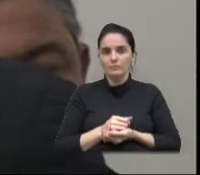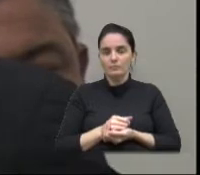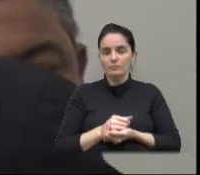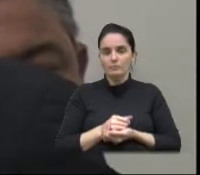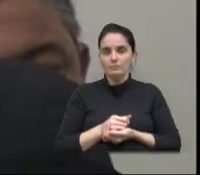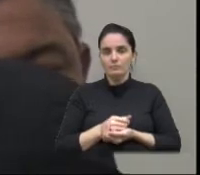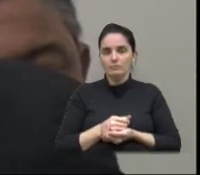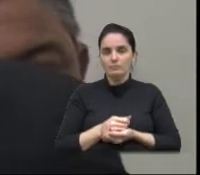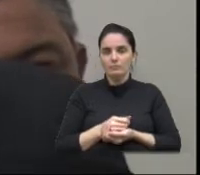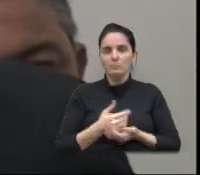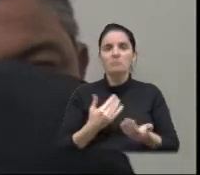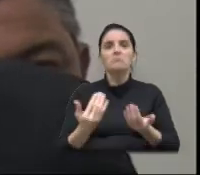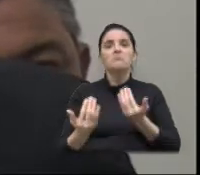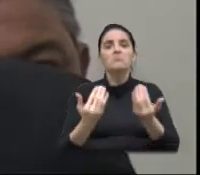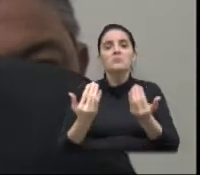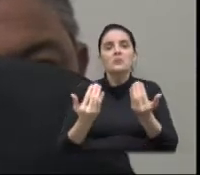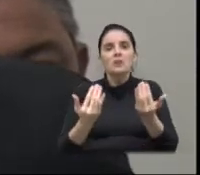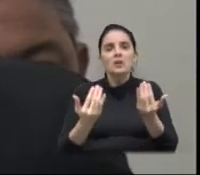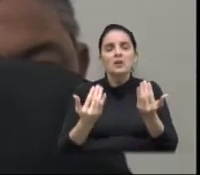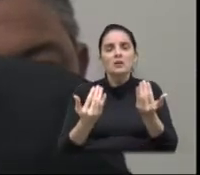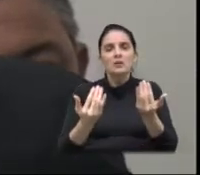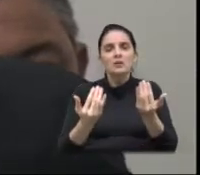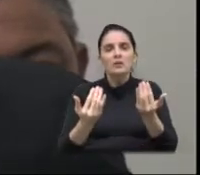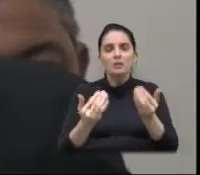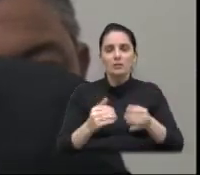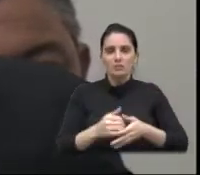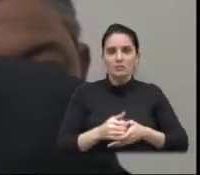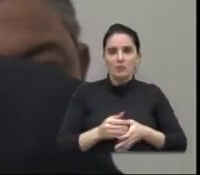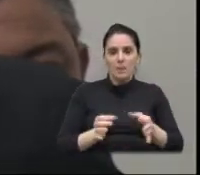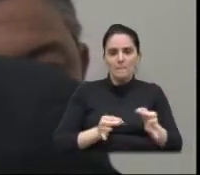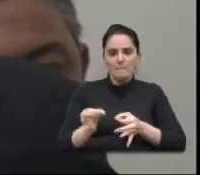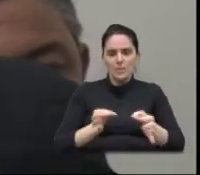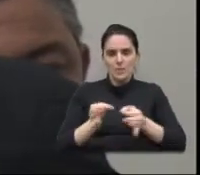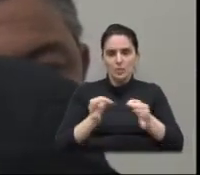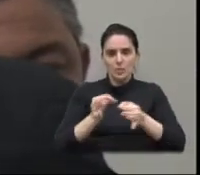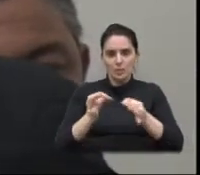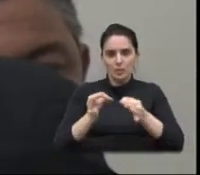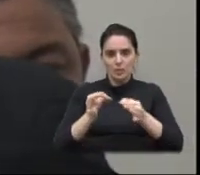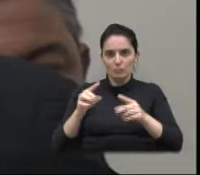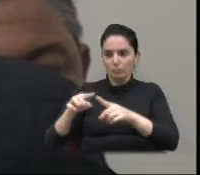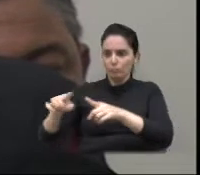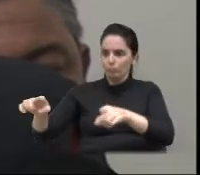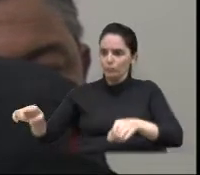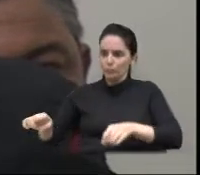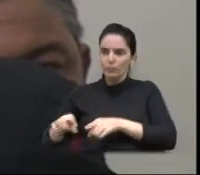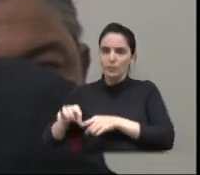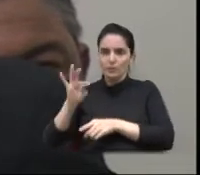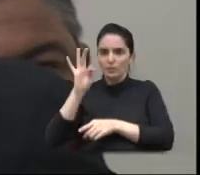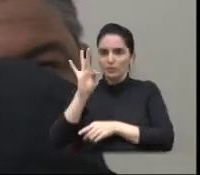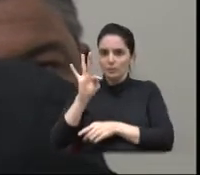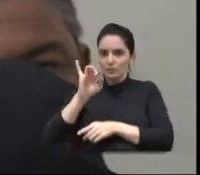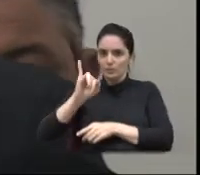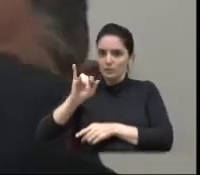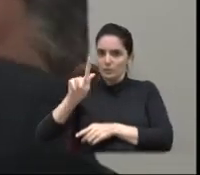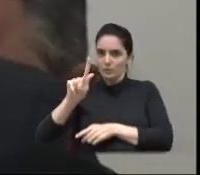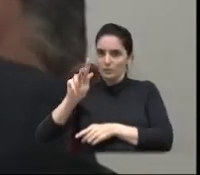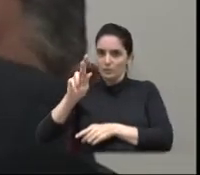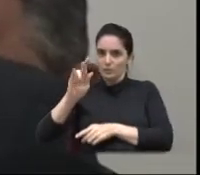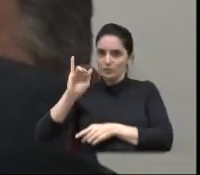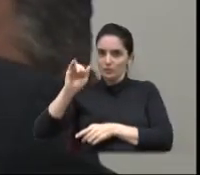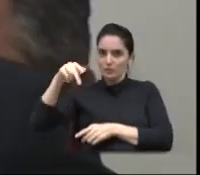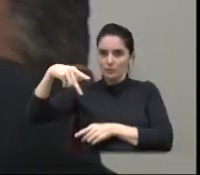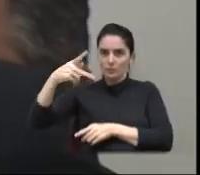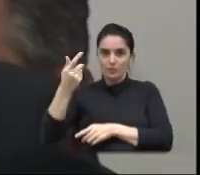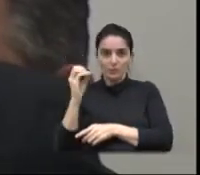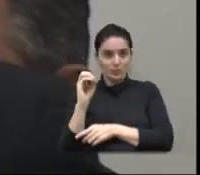da construção de um viaduto ali no Poço do Tigrim, que foi também a promessa do Executivo, uma promessa